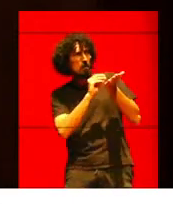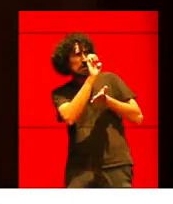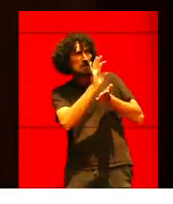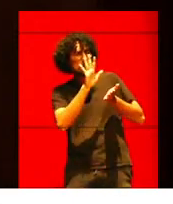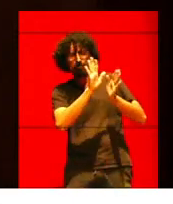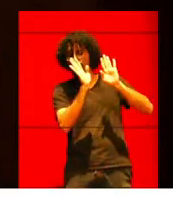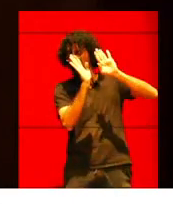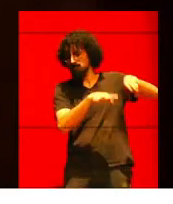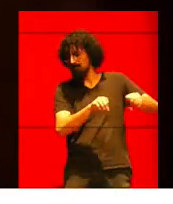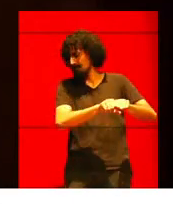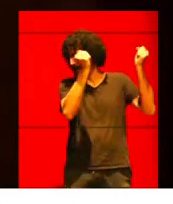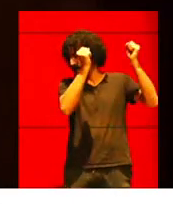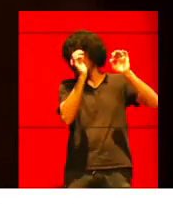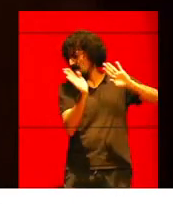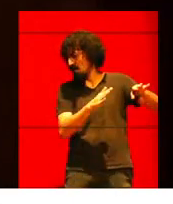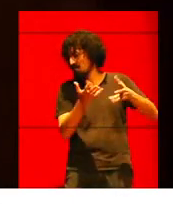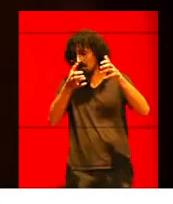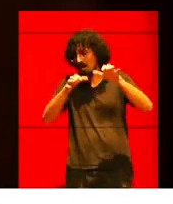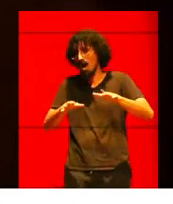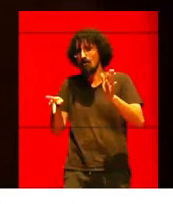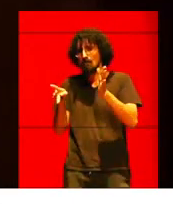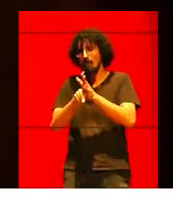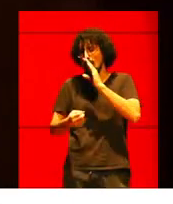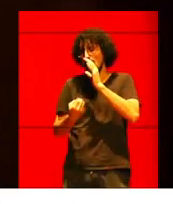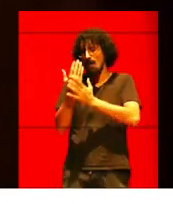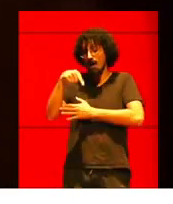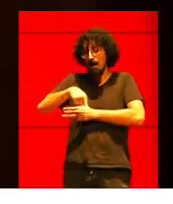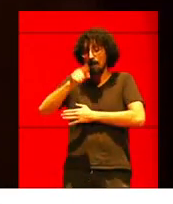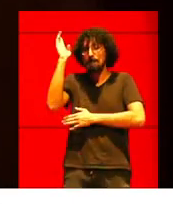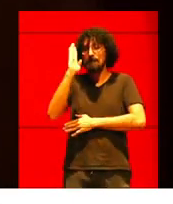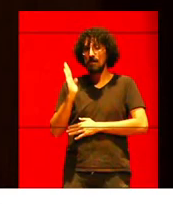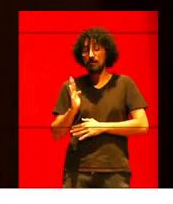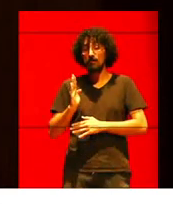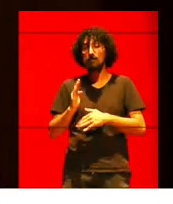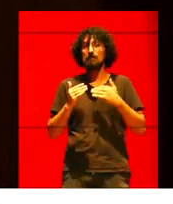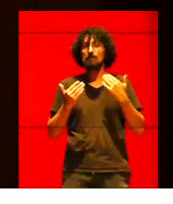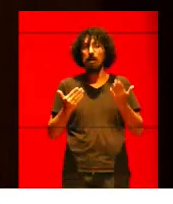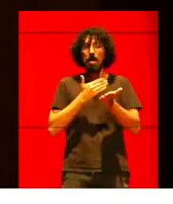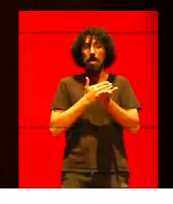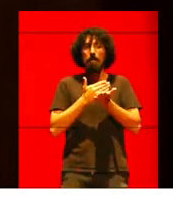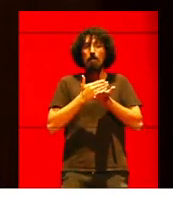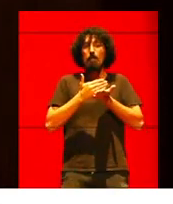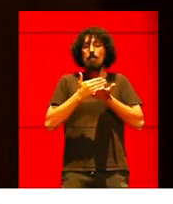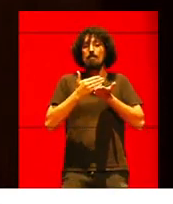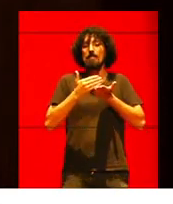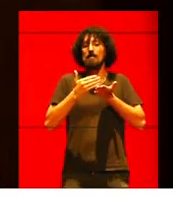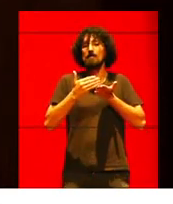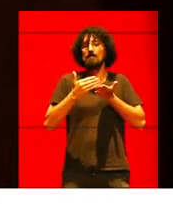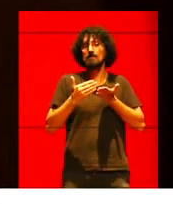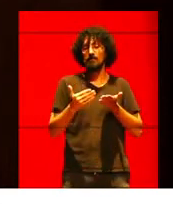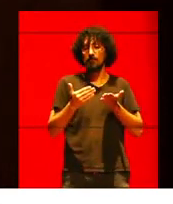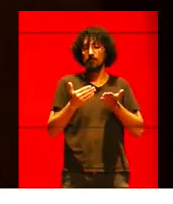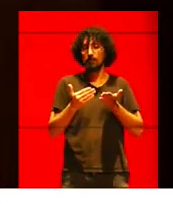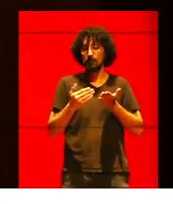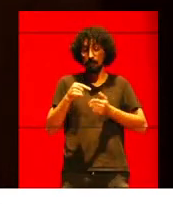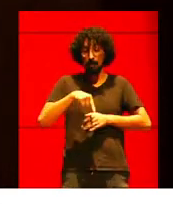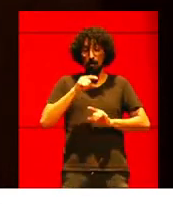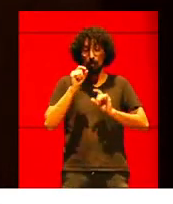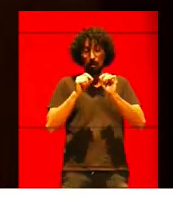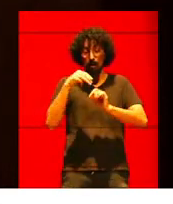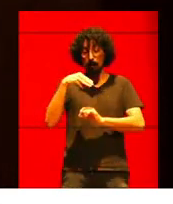na cabeça, Missal e Broquéis. Aí, meu velho, quase que uma cópia. Chega os modernistas e